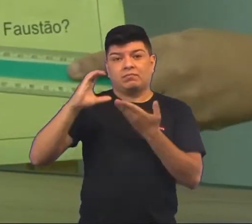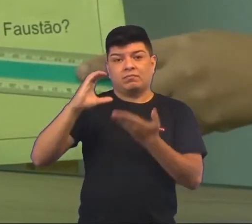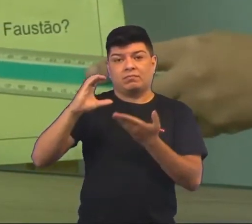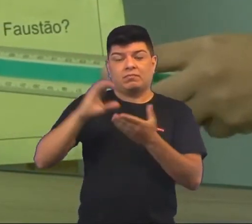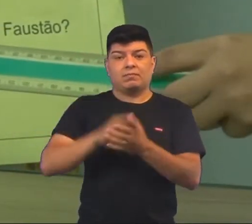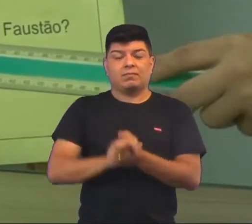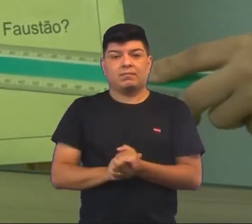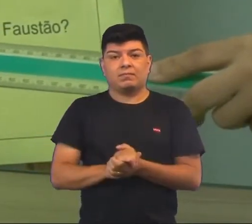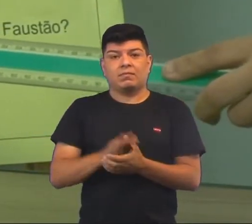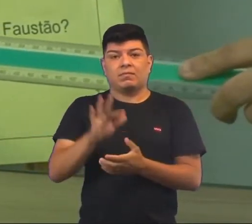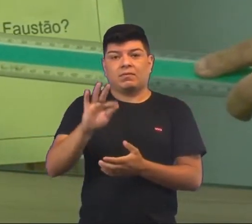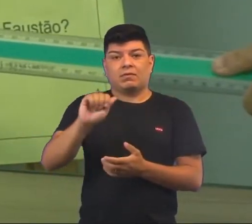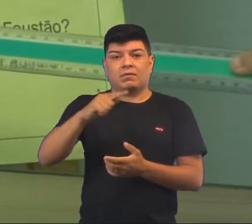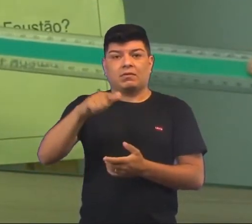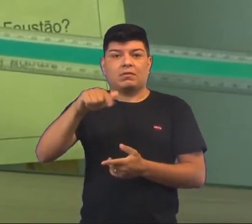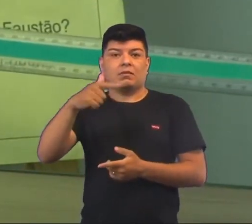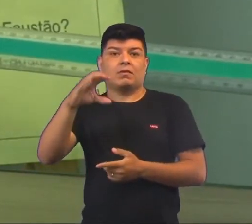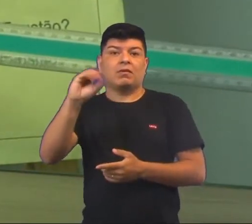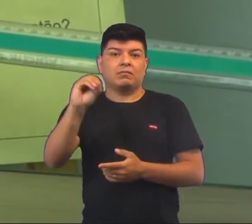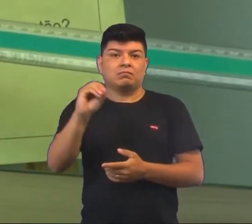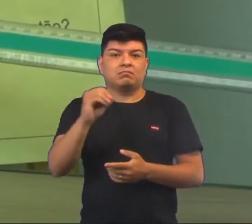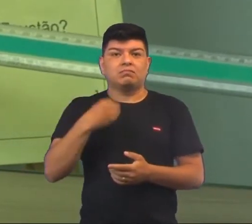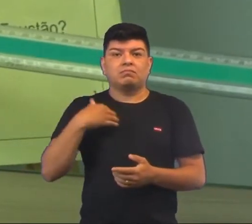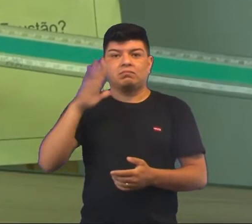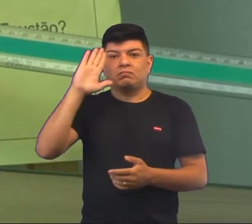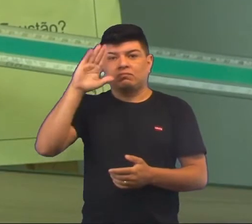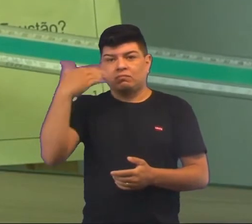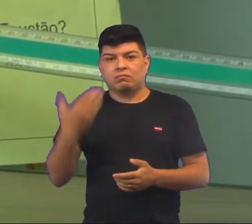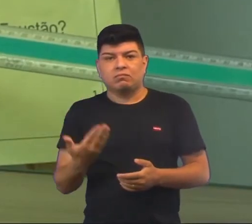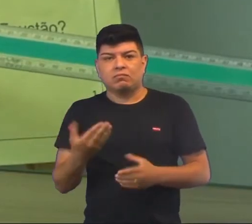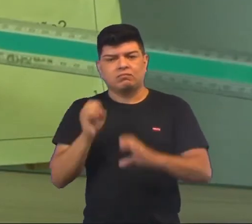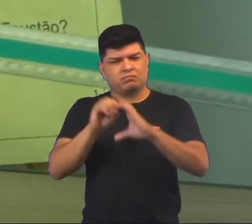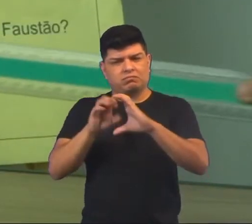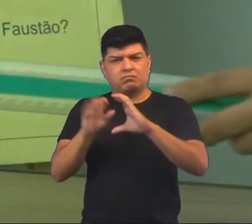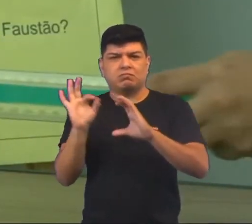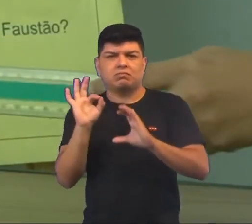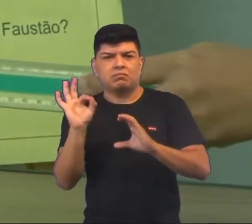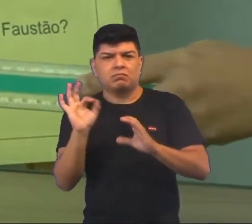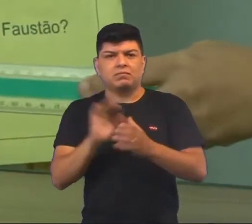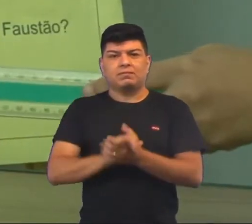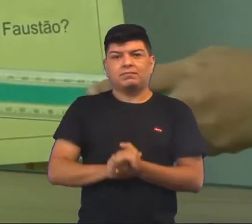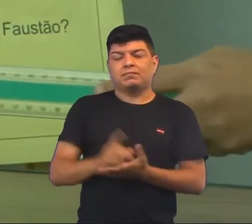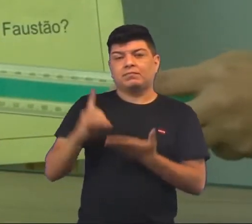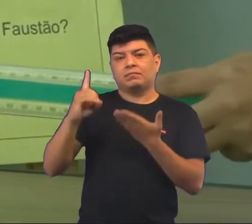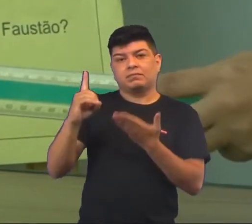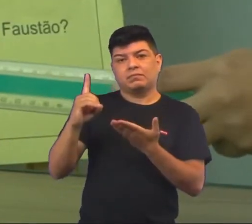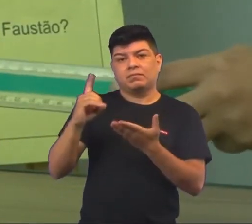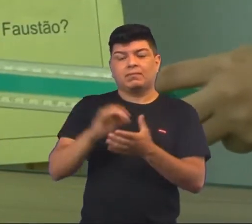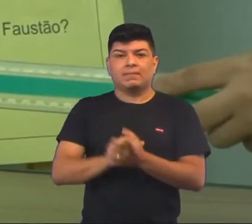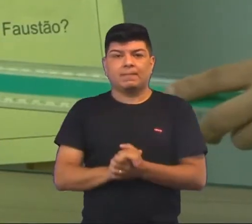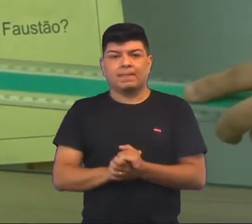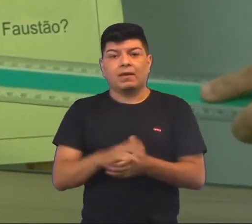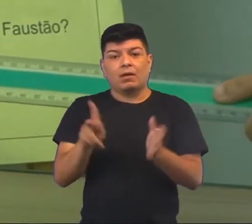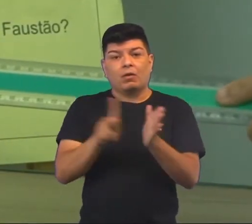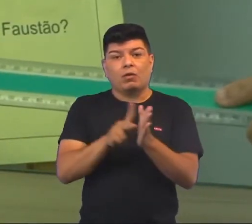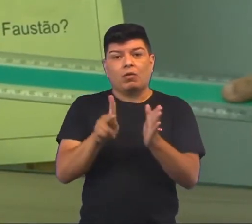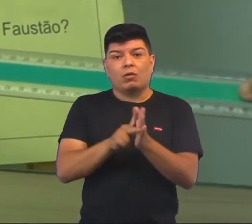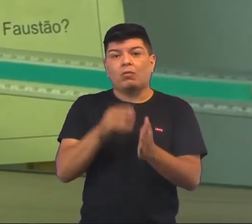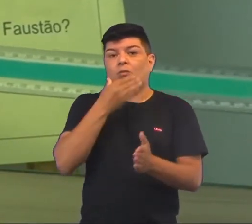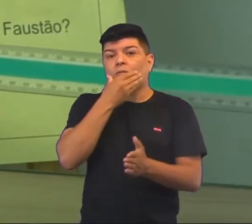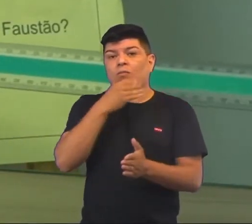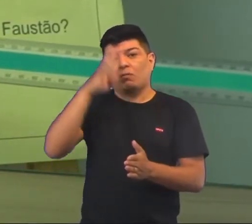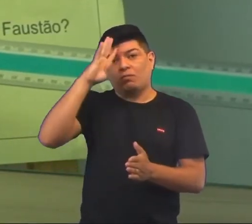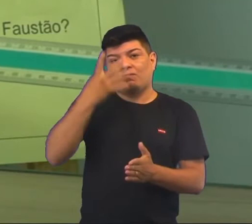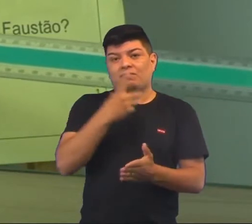C, Faustão não fez elogios à TV Globo? Ou D, o próprio